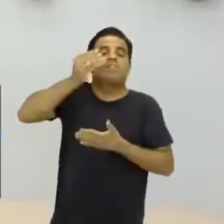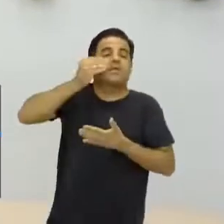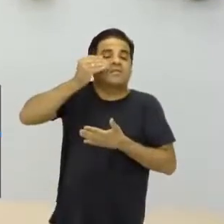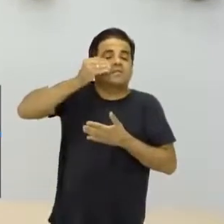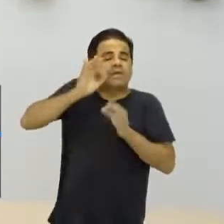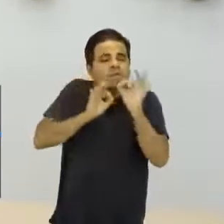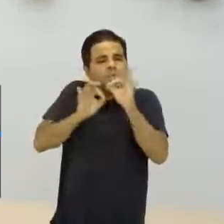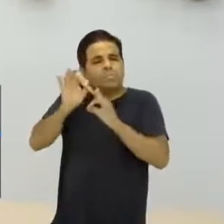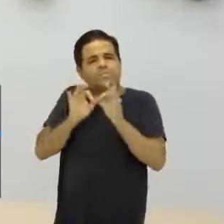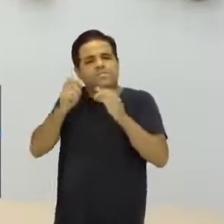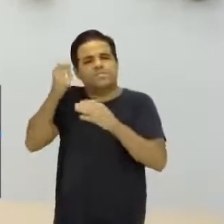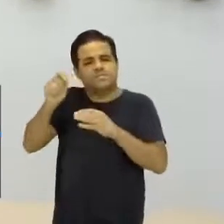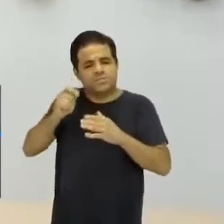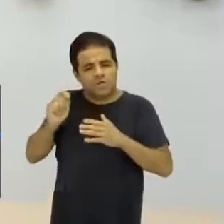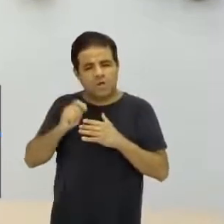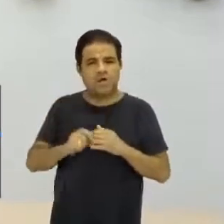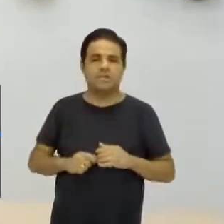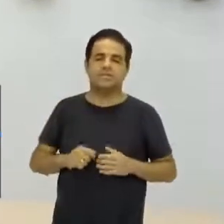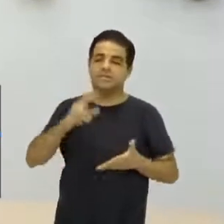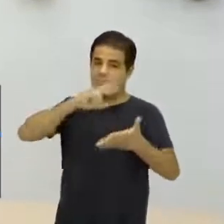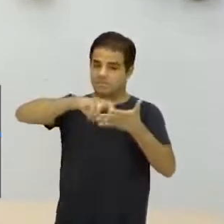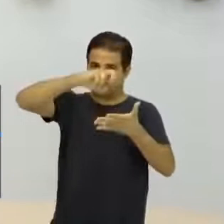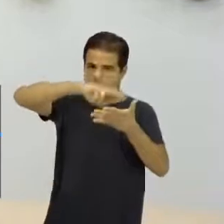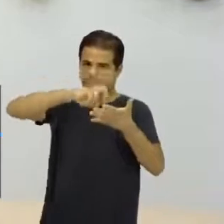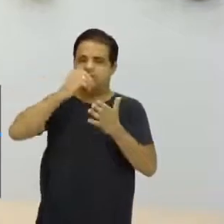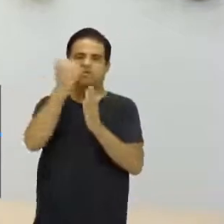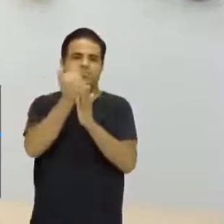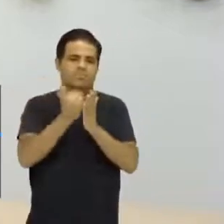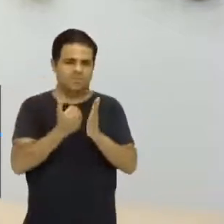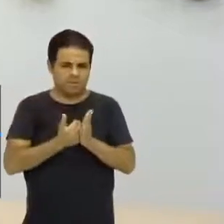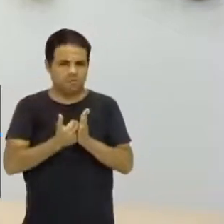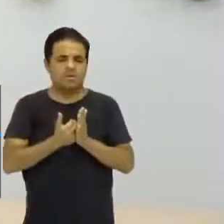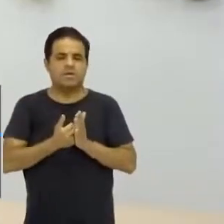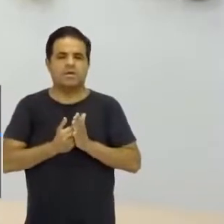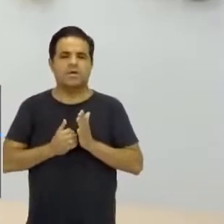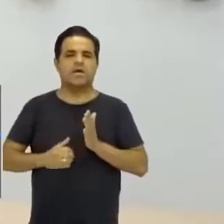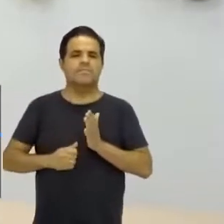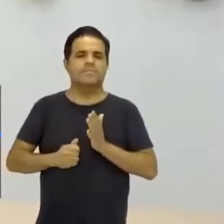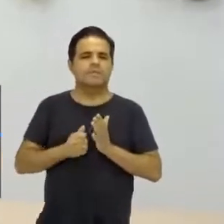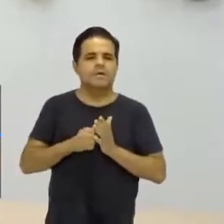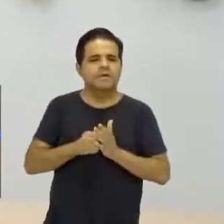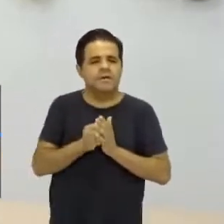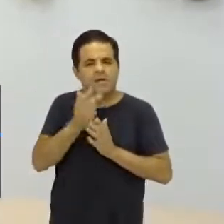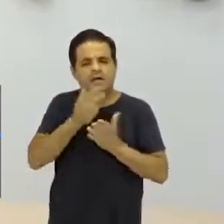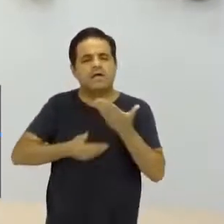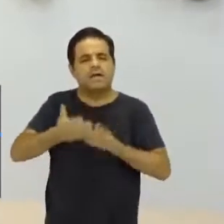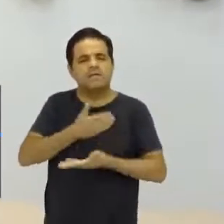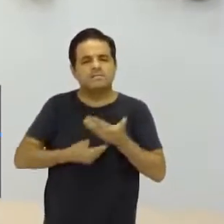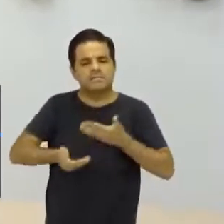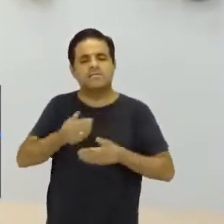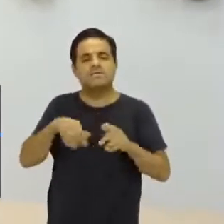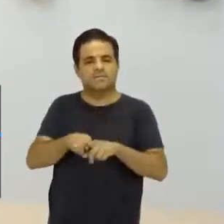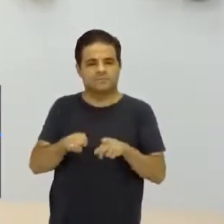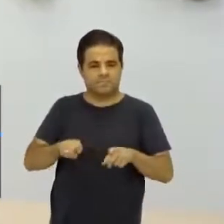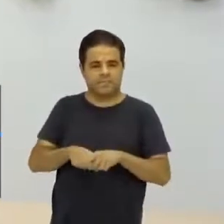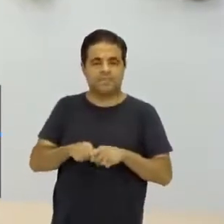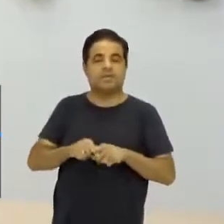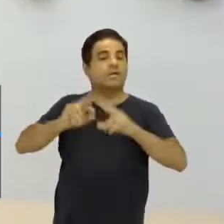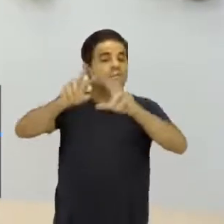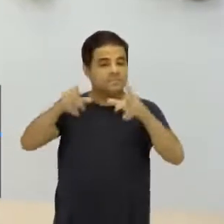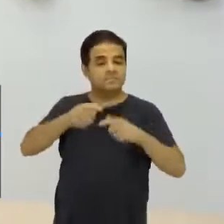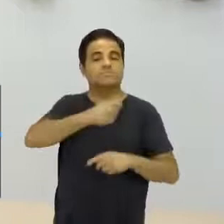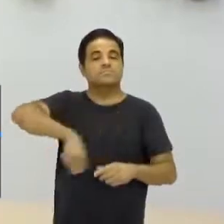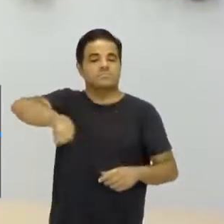tentando corrigir a desordem fiscal e tributária. A gente tem um problema muito grande neste momento aqui no Brasil em relação à